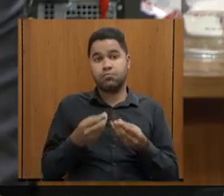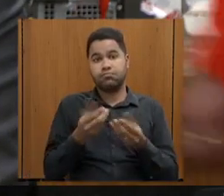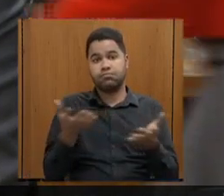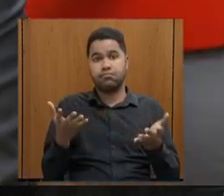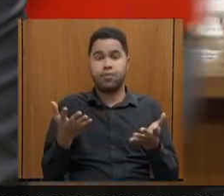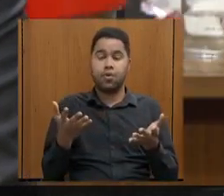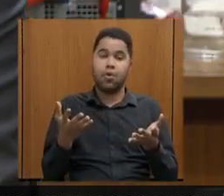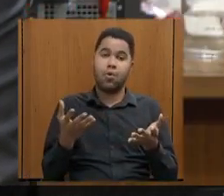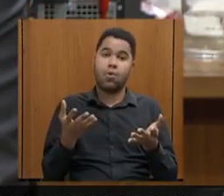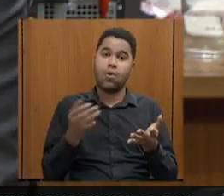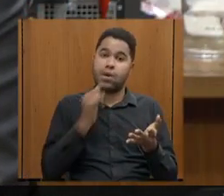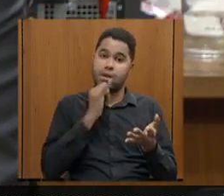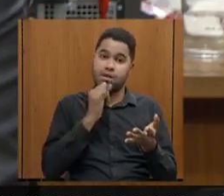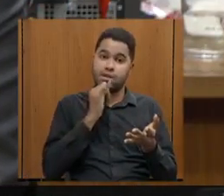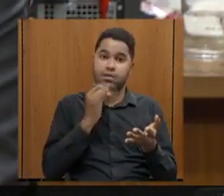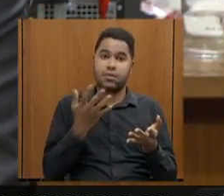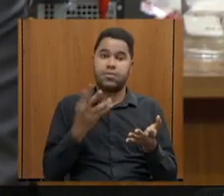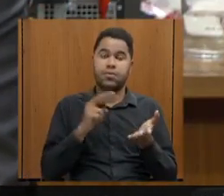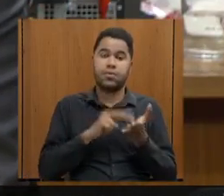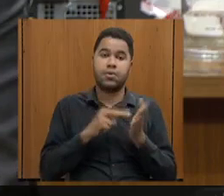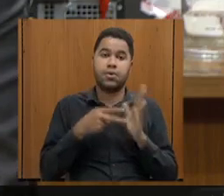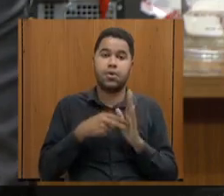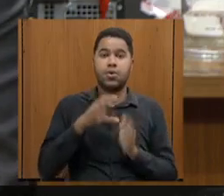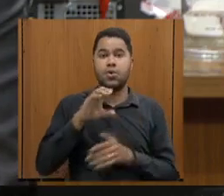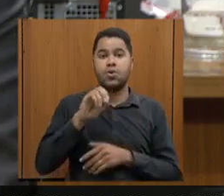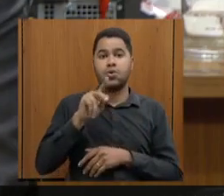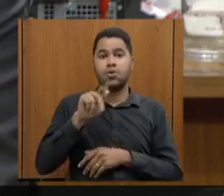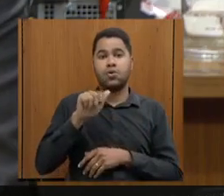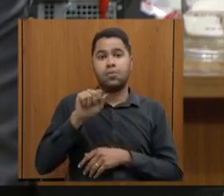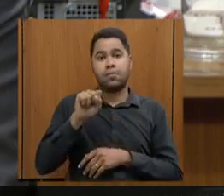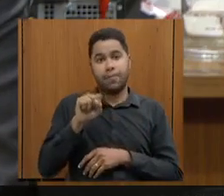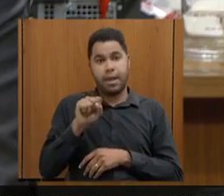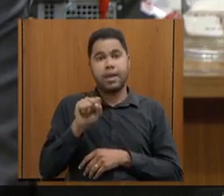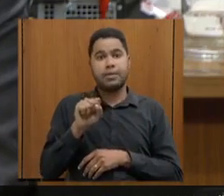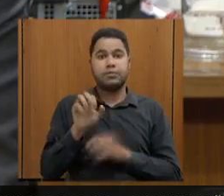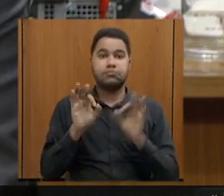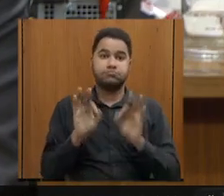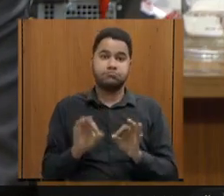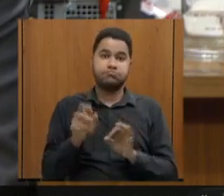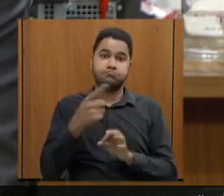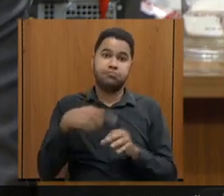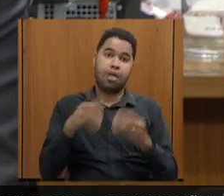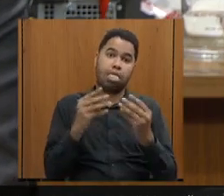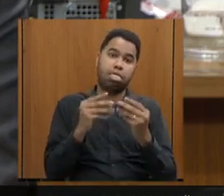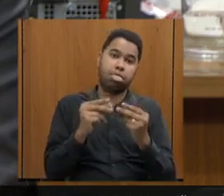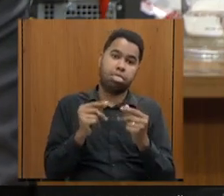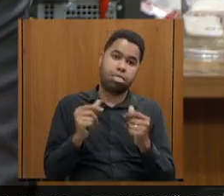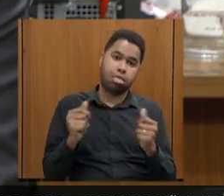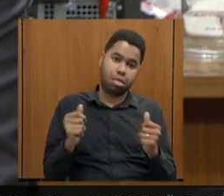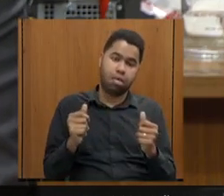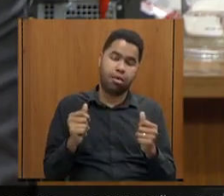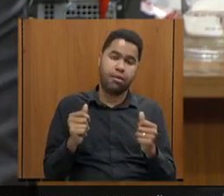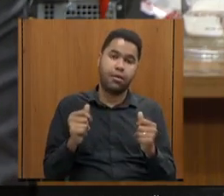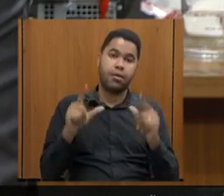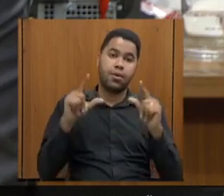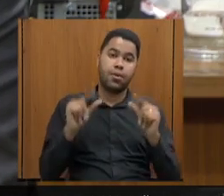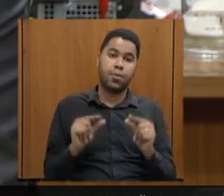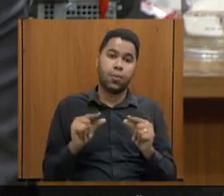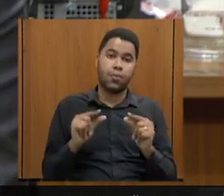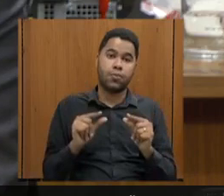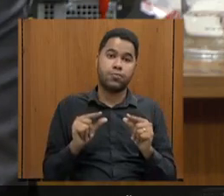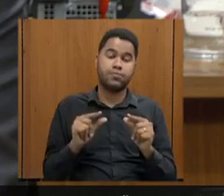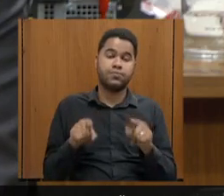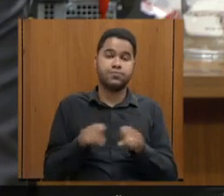conseguir um fato de outro ou seja pela COPASA realmente vocês vai indo e cada vez mais menor